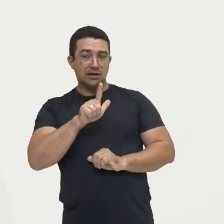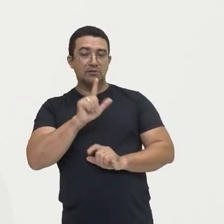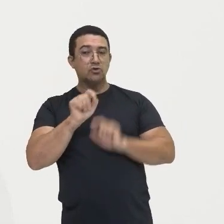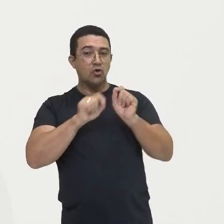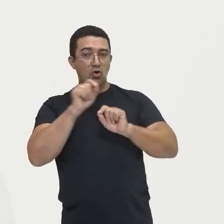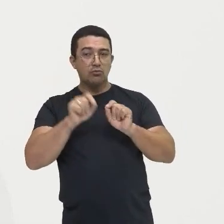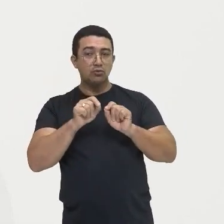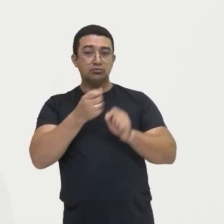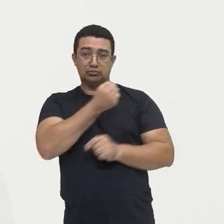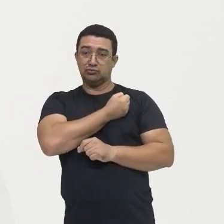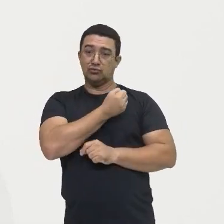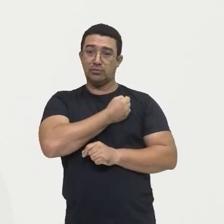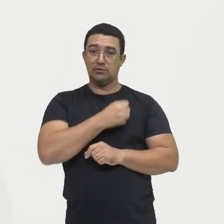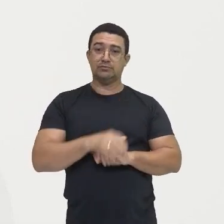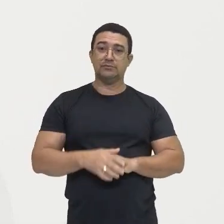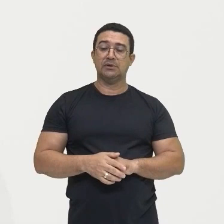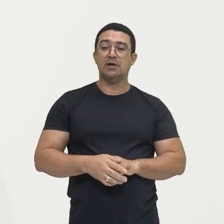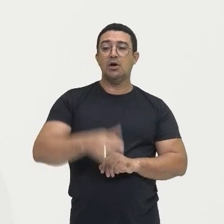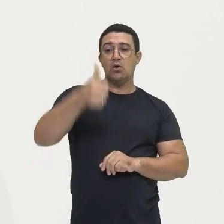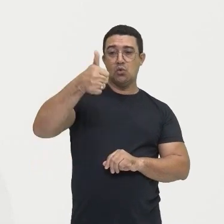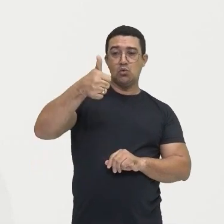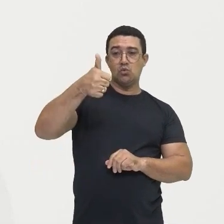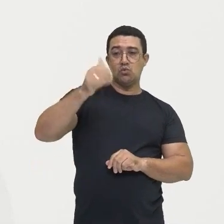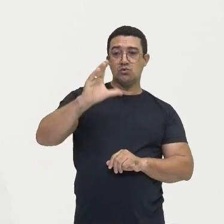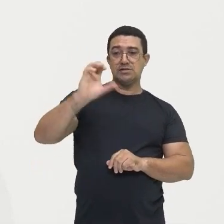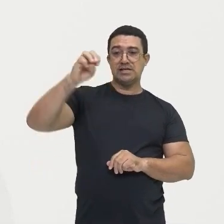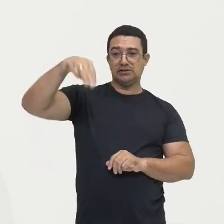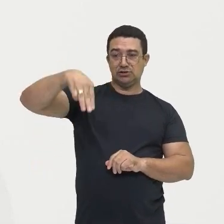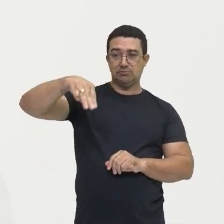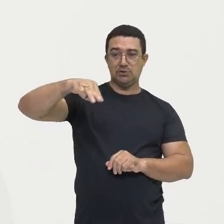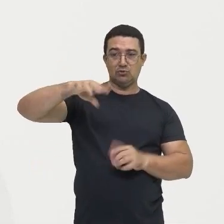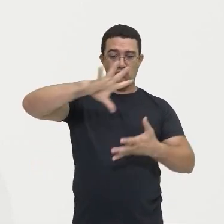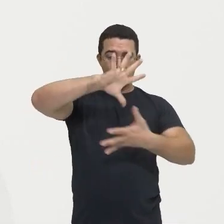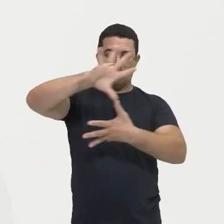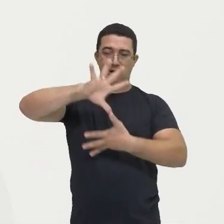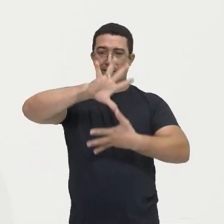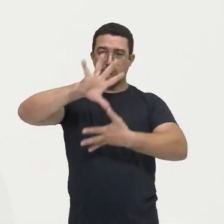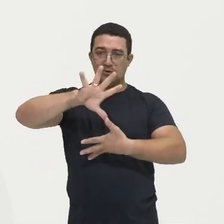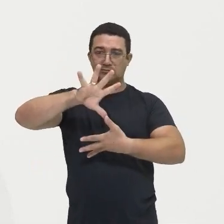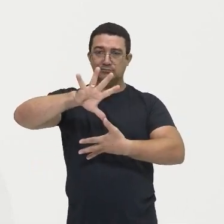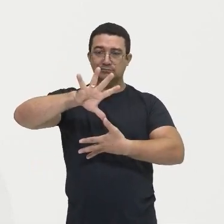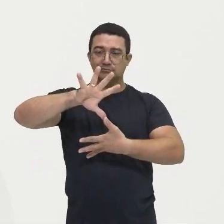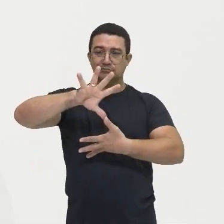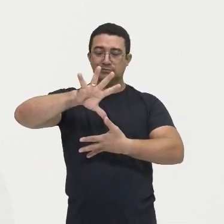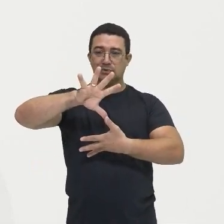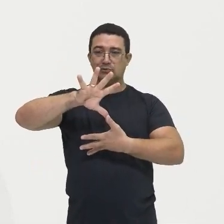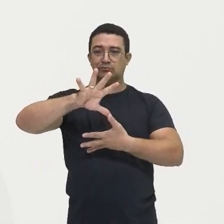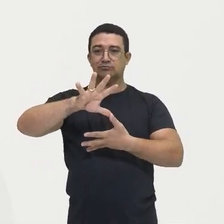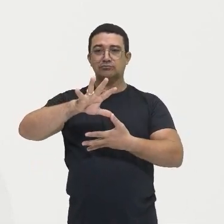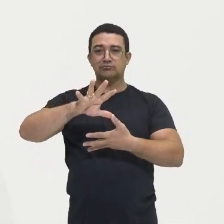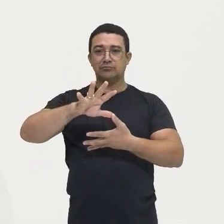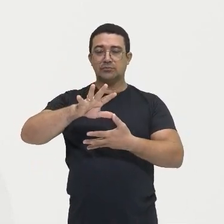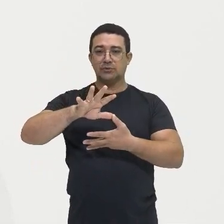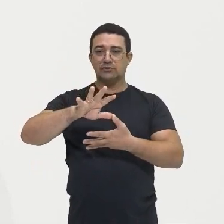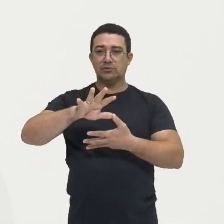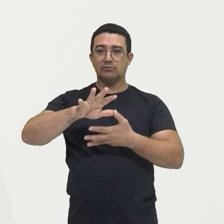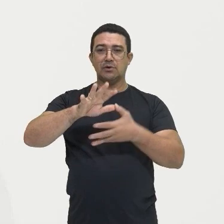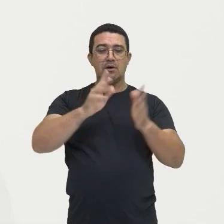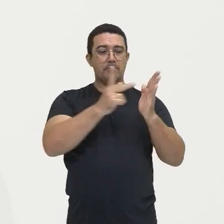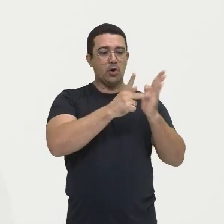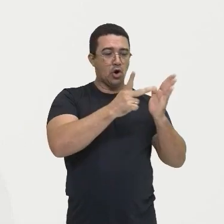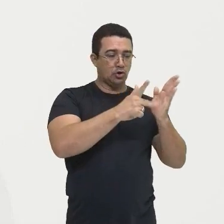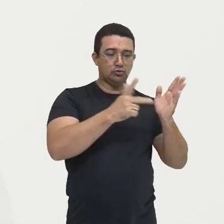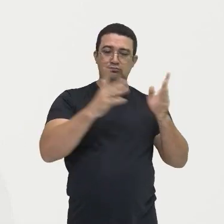1 centímetro no meu mapa, se você pegar um mapa com uma escala igual a essa, aferir de um ponto ao outro 1